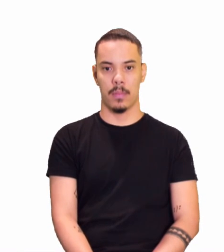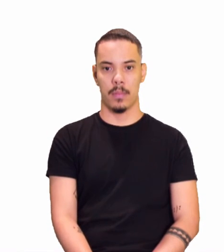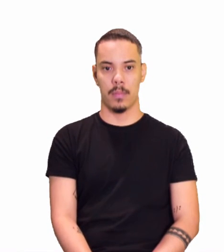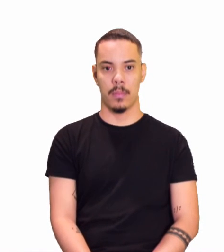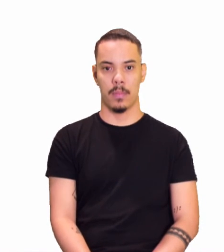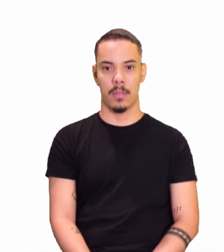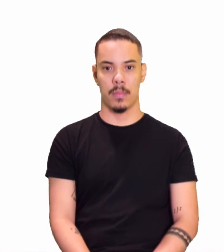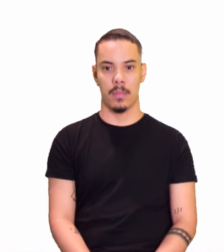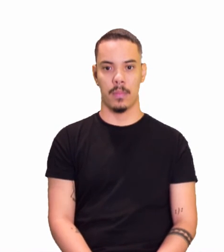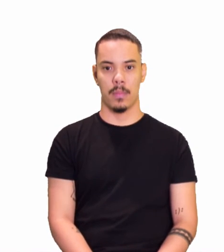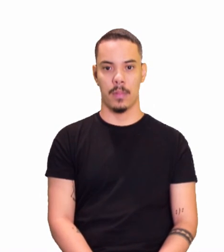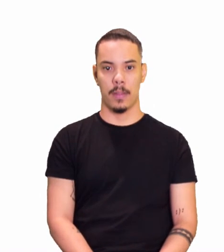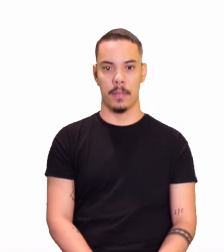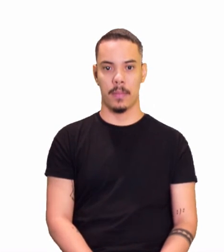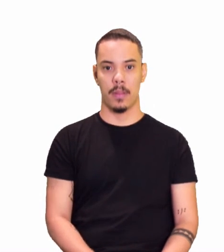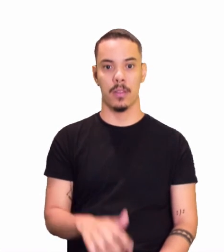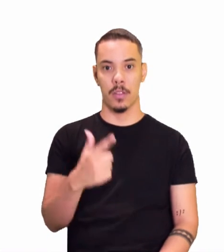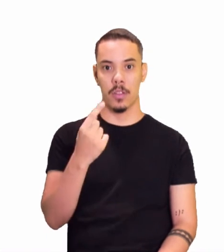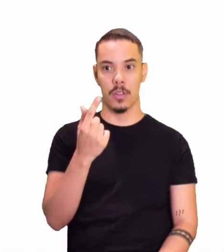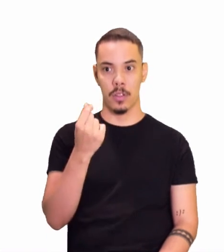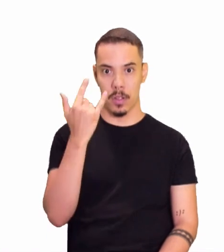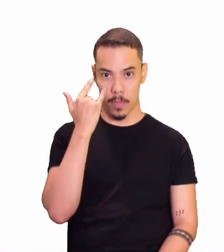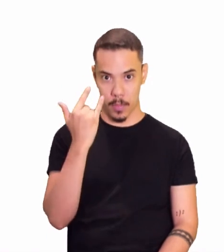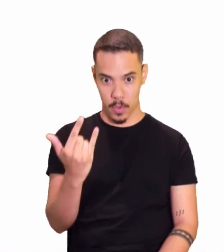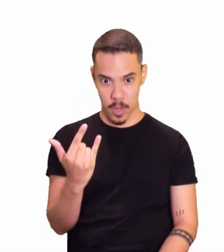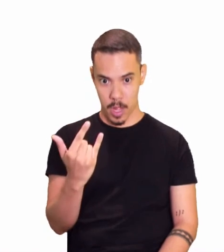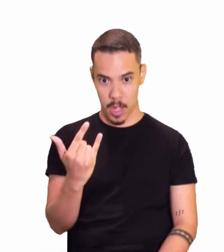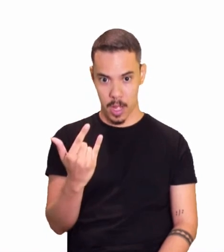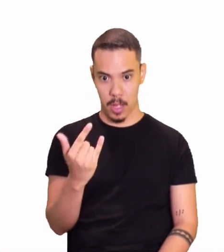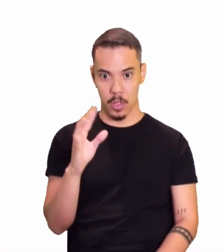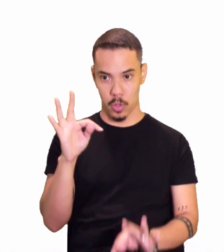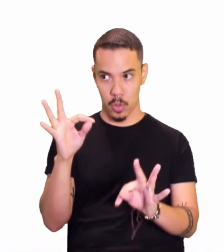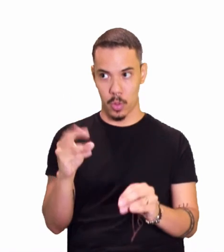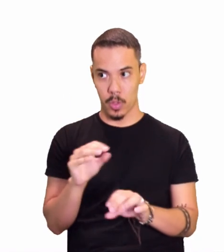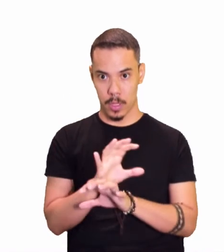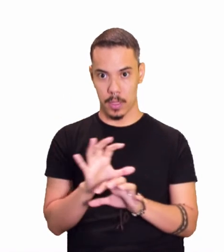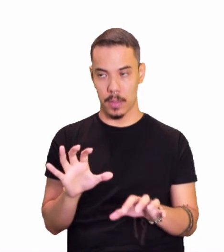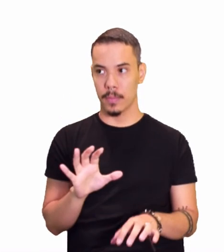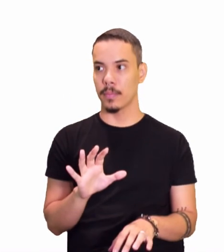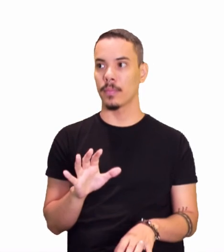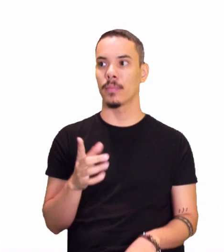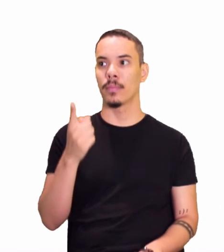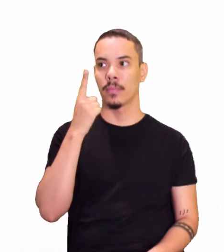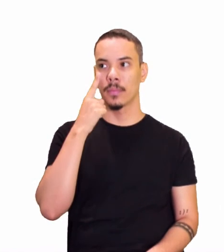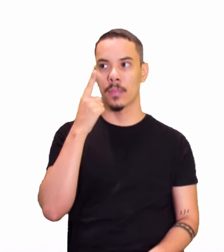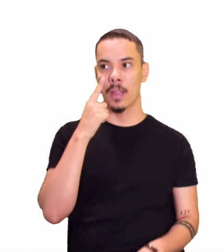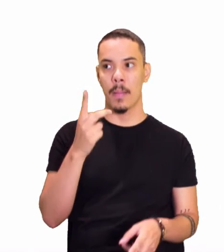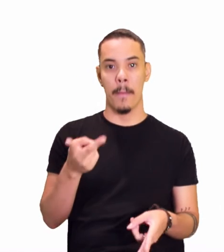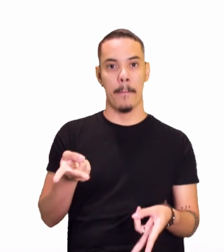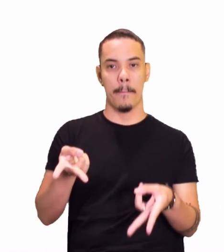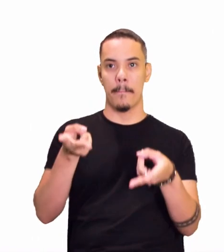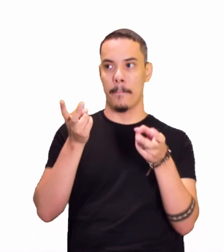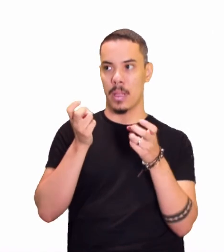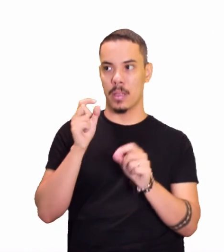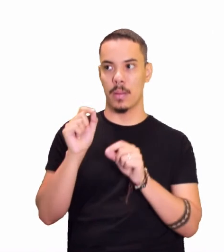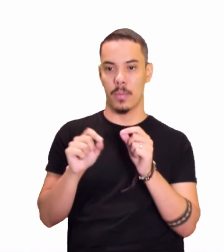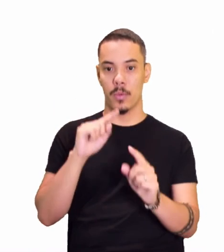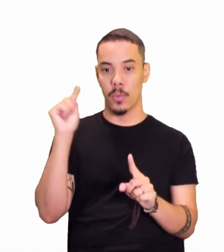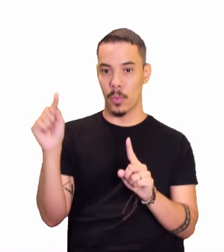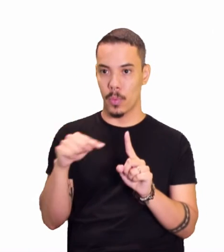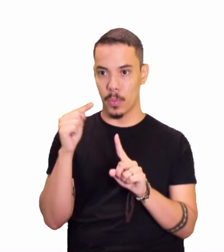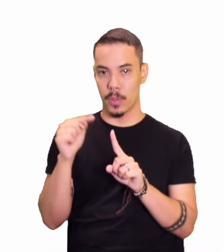mundo o dinheiro. Ok, então assim é o seguinte, perceba a intenção